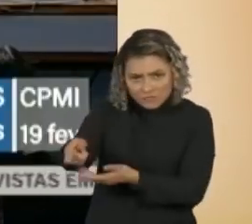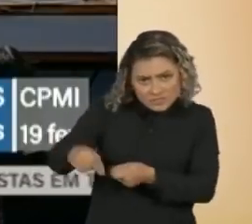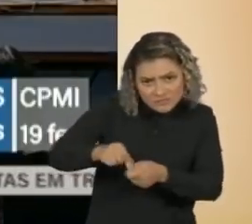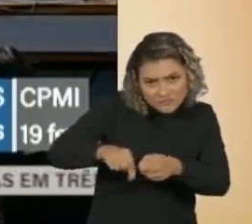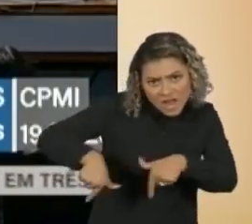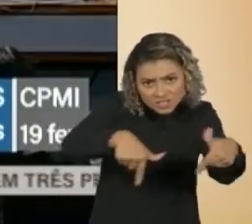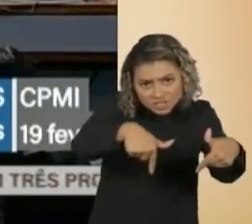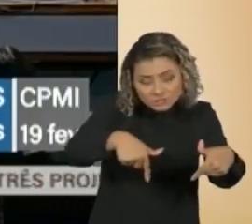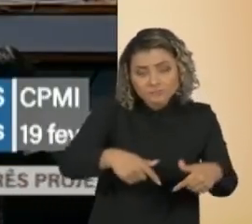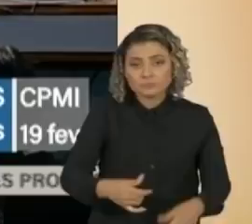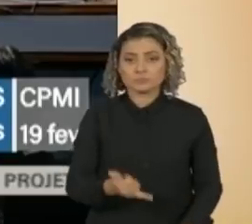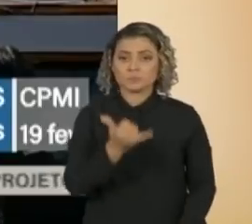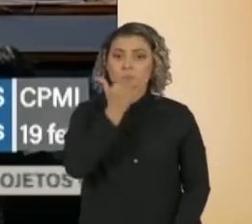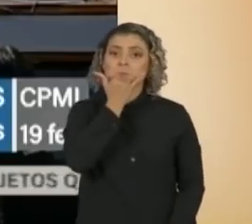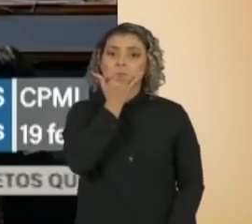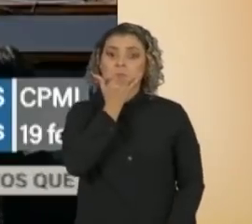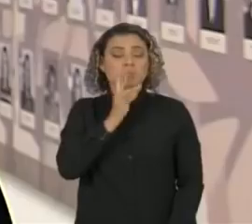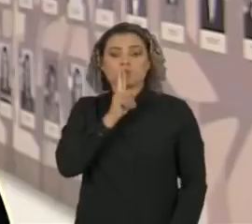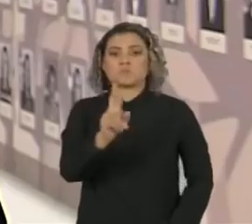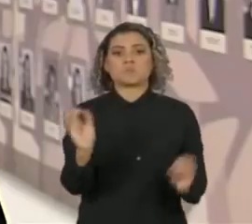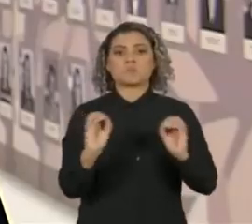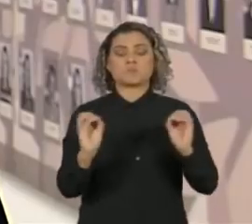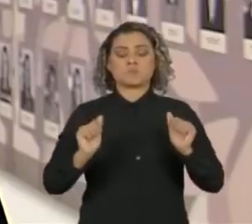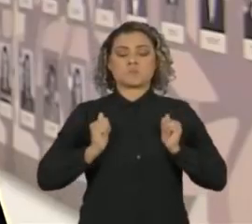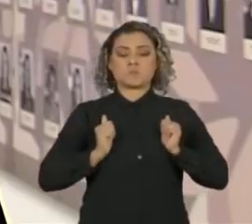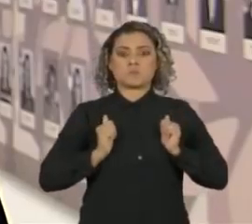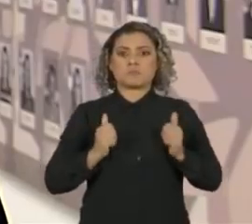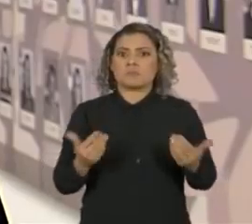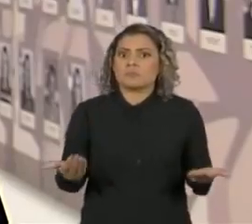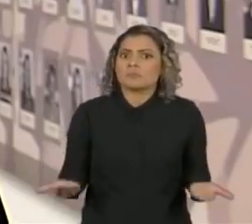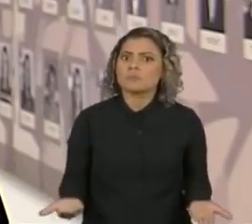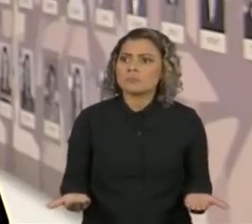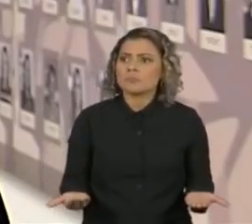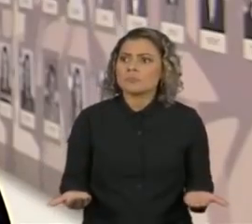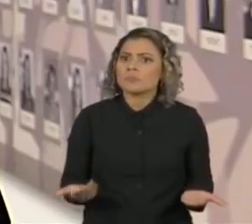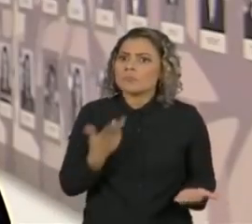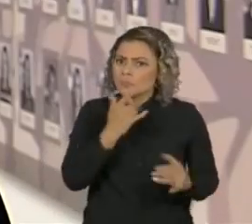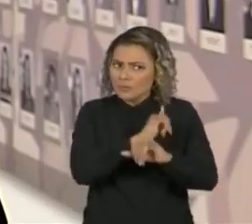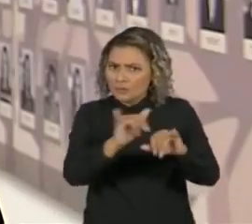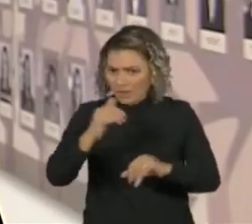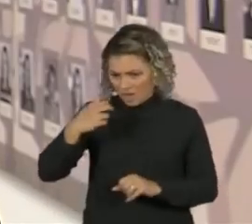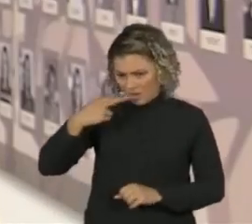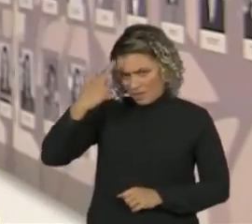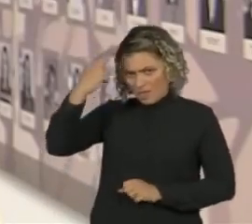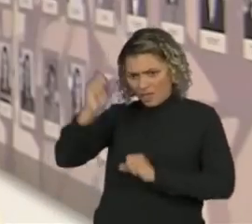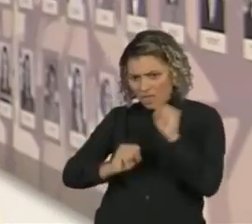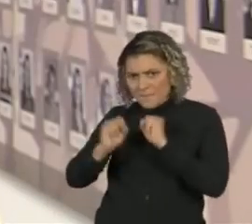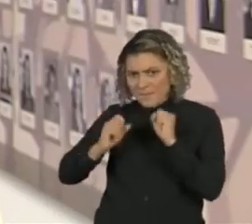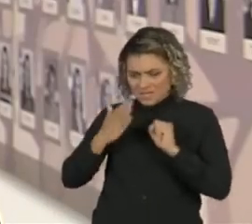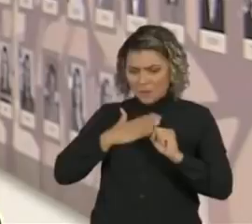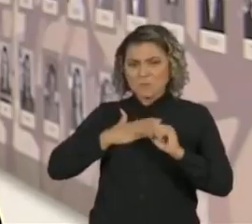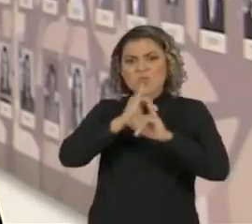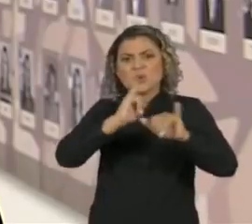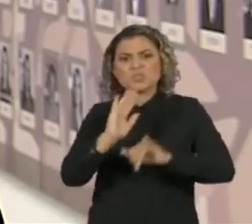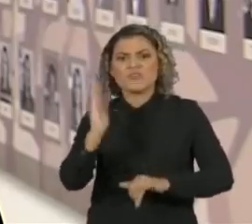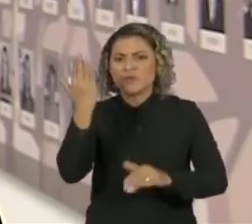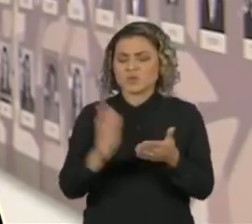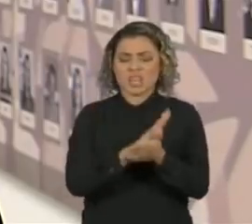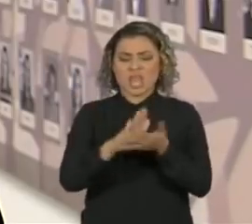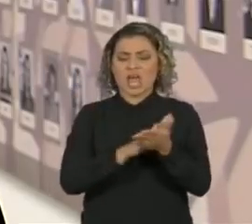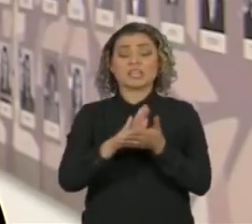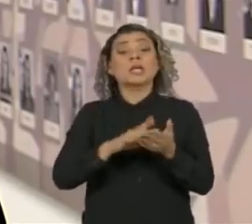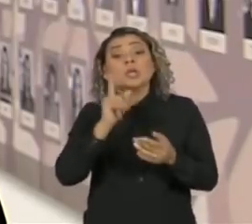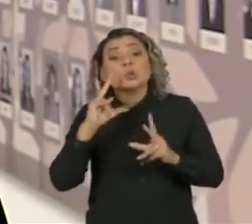dono da empresa preferiu ficar em silêncio. Lindolfo Antônio Alves Neto garantiu que a empresa dele não espalhou fake news porque as mensagens